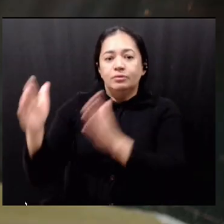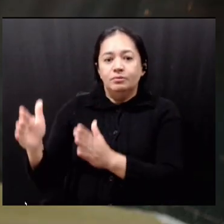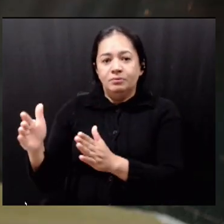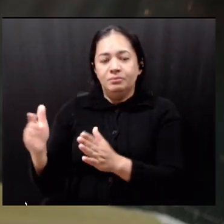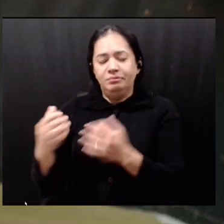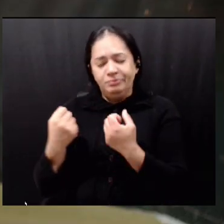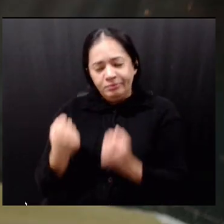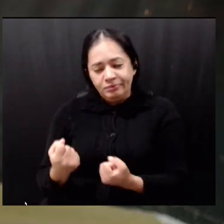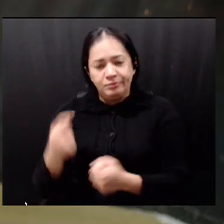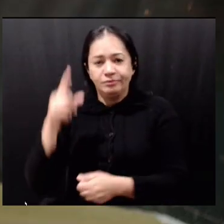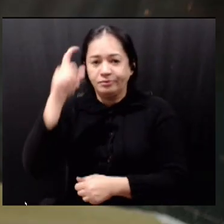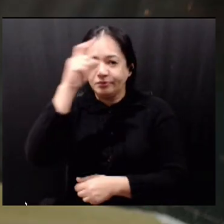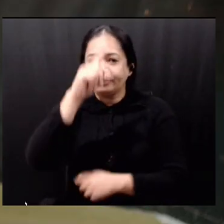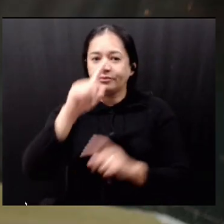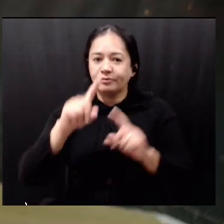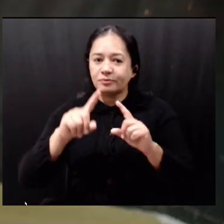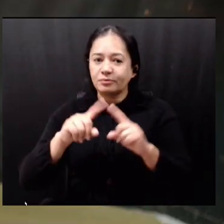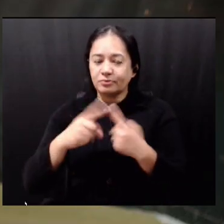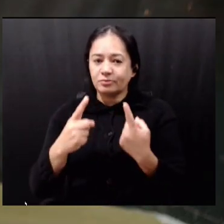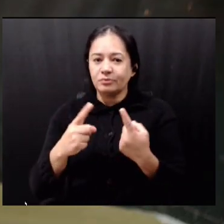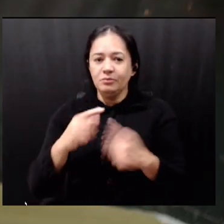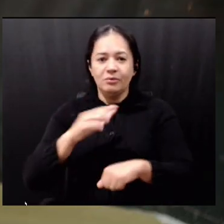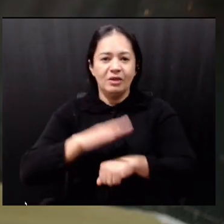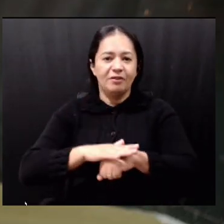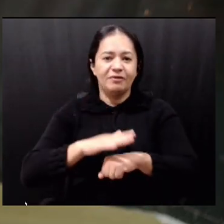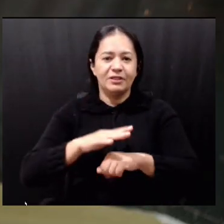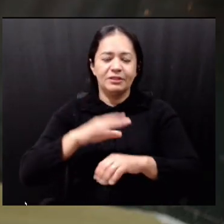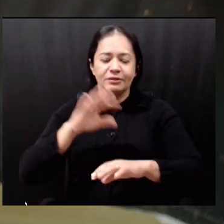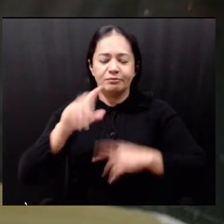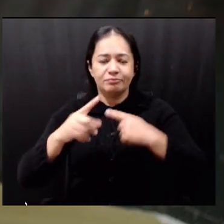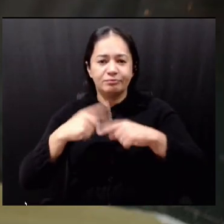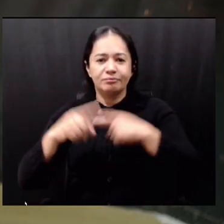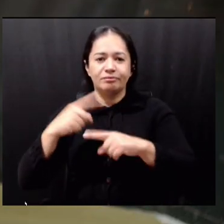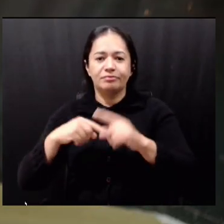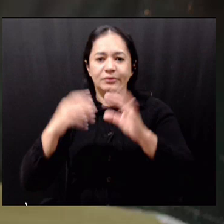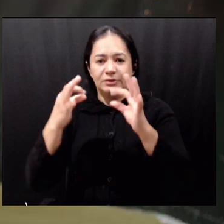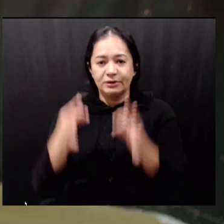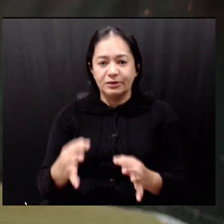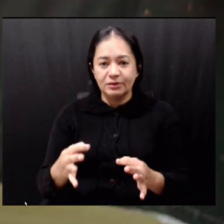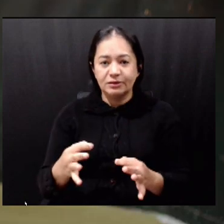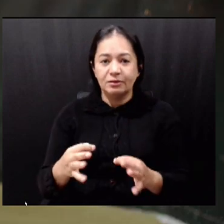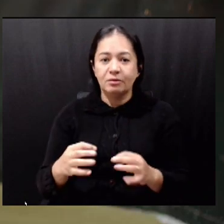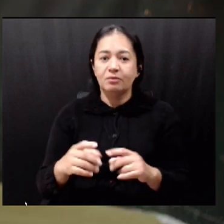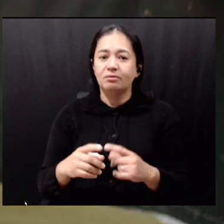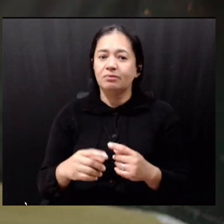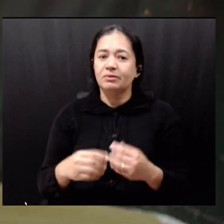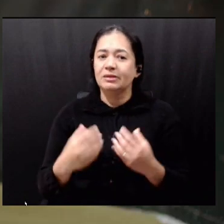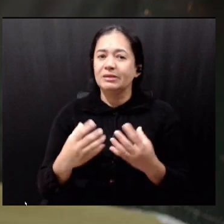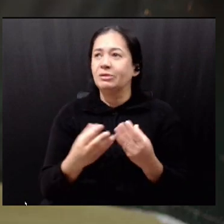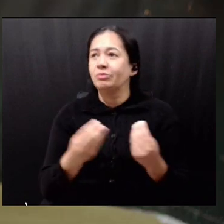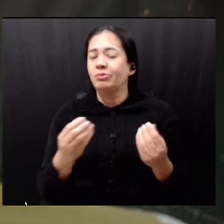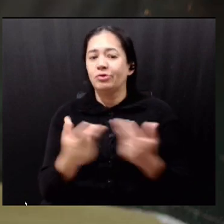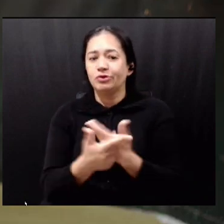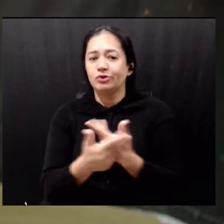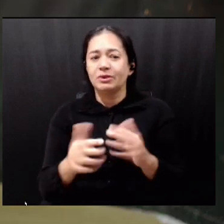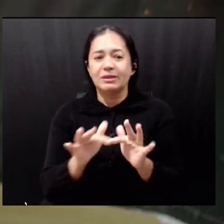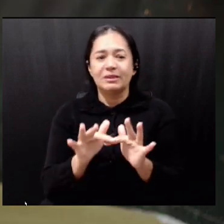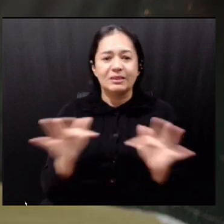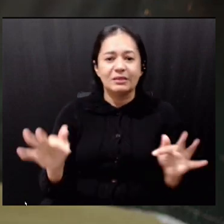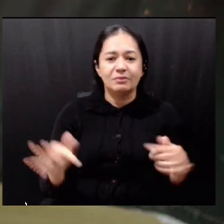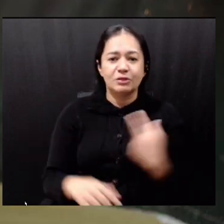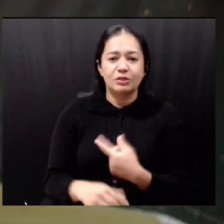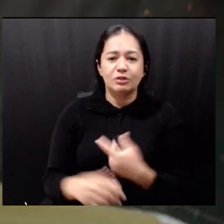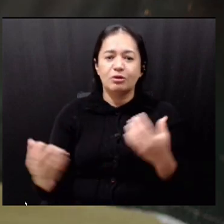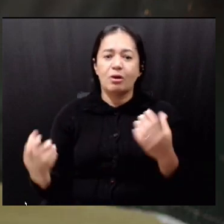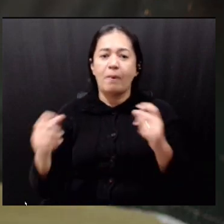gente, pra poder fazer todo um desenvolvimento correto e assertivo pra criança, mas tem tantas coisas simples que a gente pode inserir e